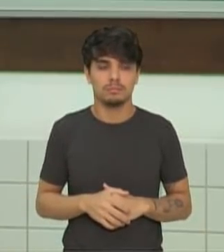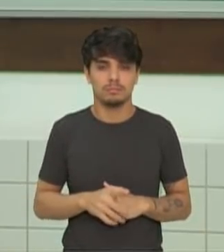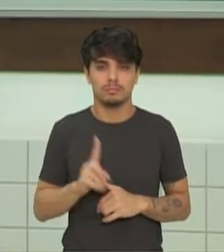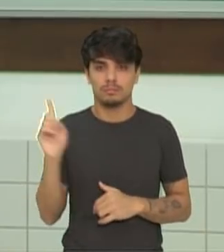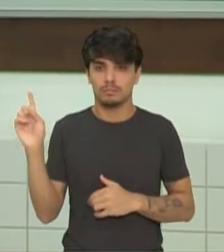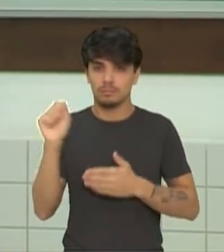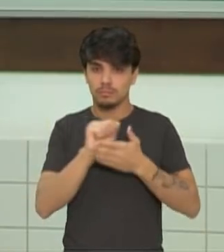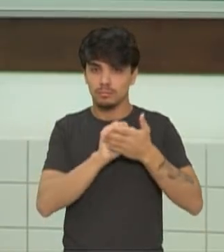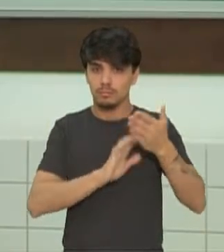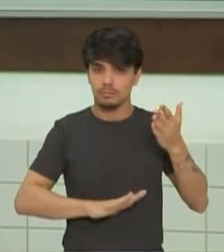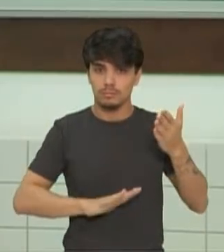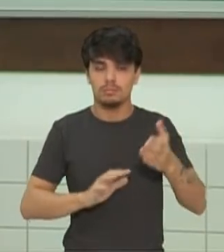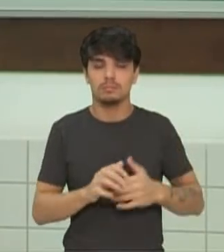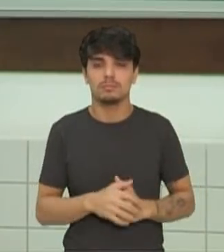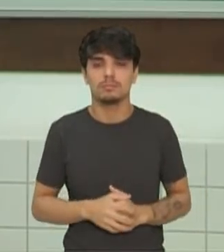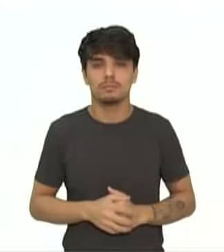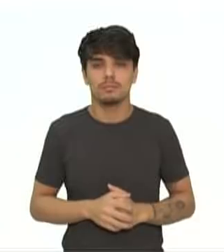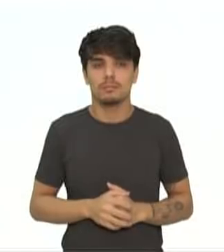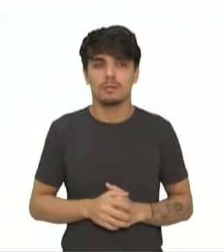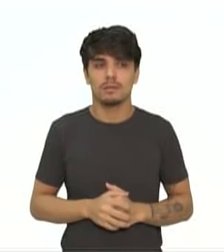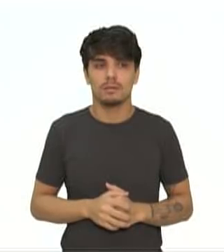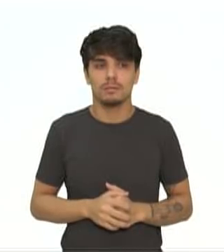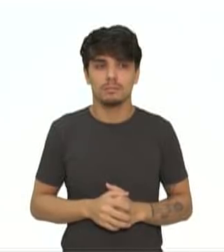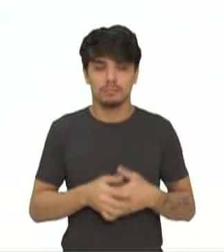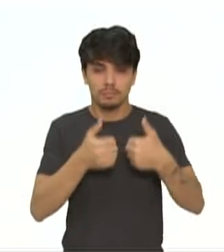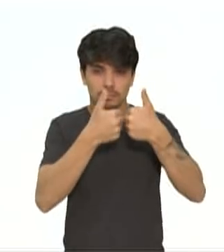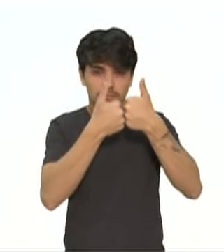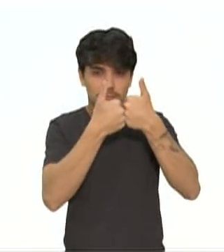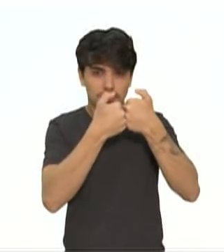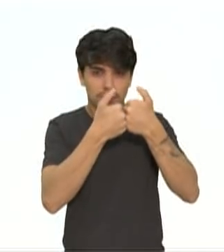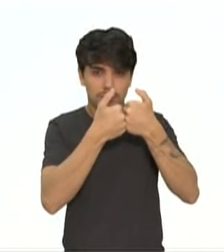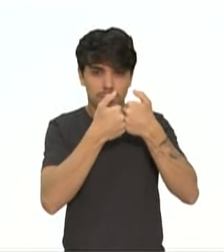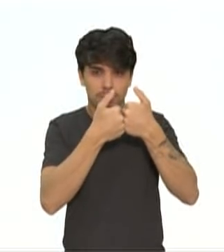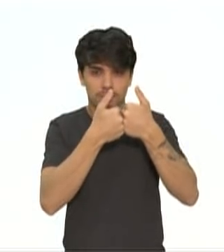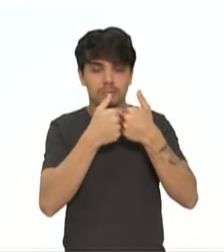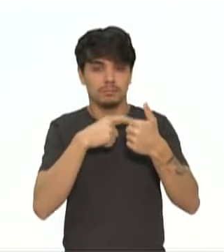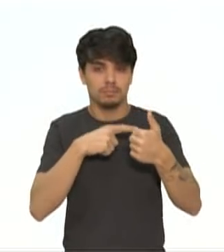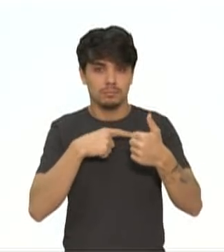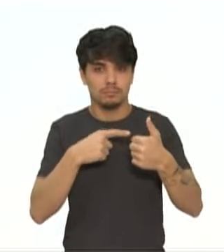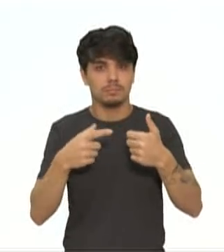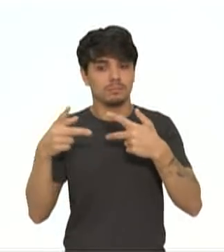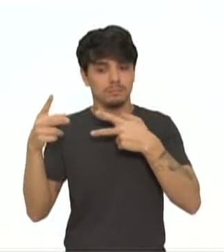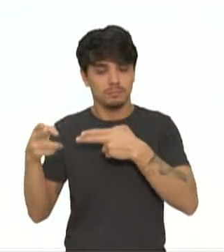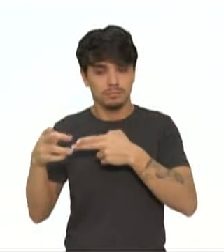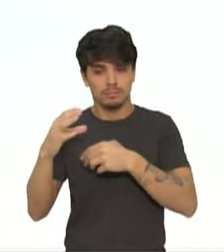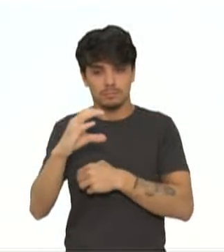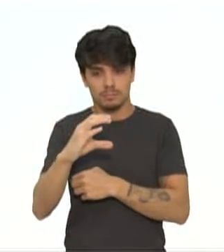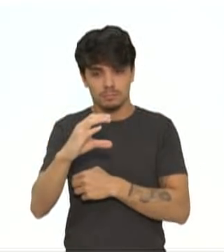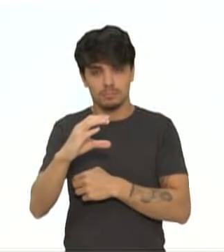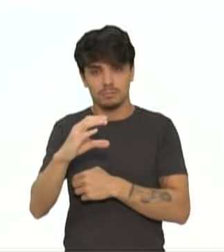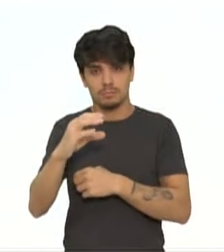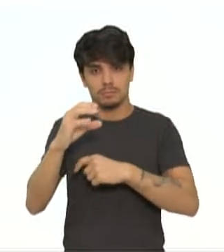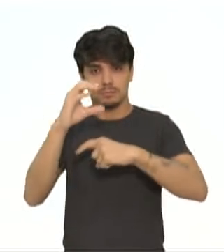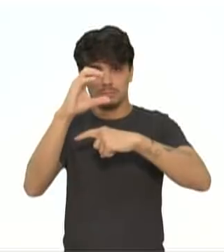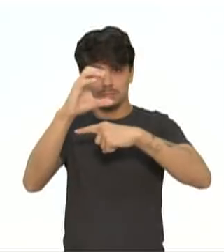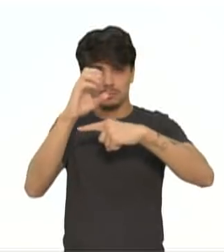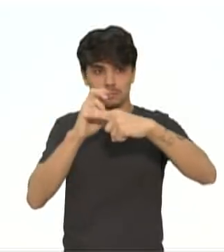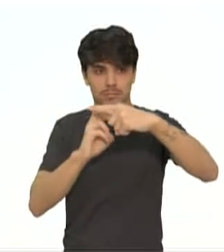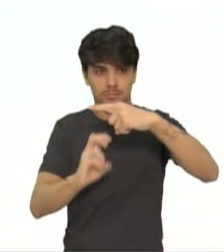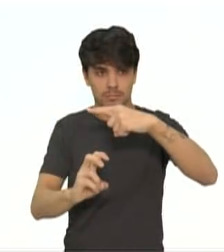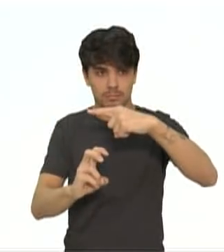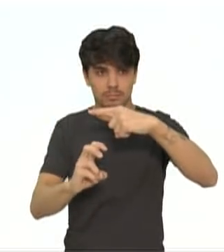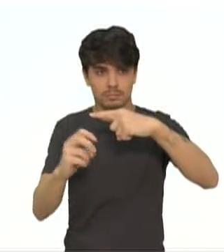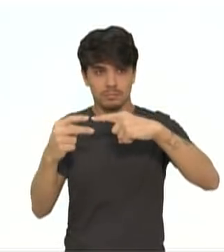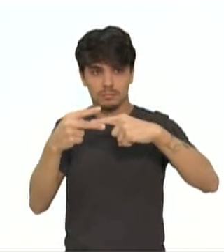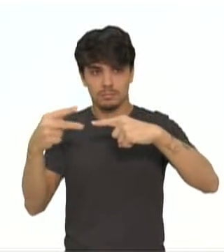Nessa atividade, então, na física, temos a igualdade. C sobre 5 igual